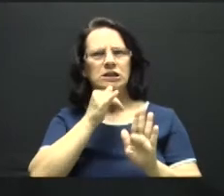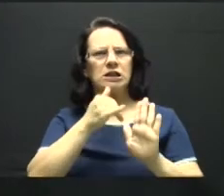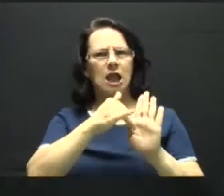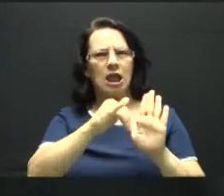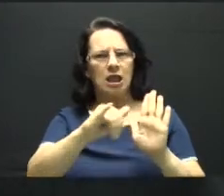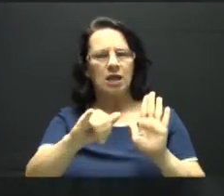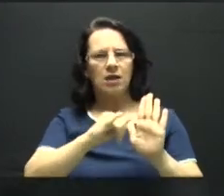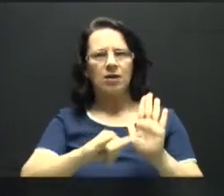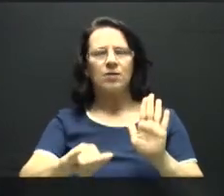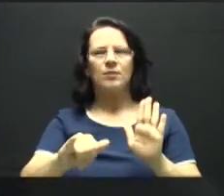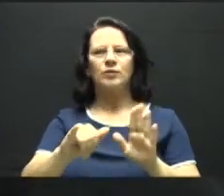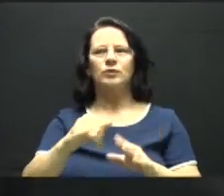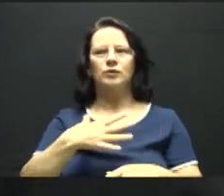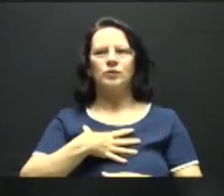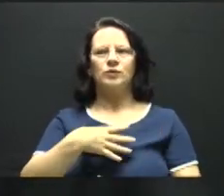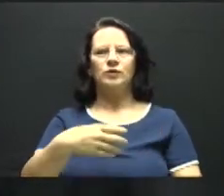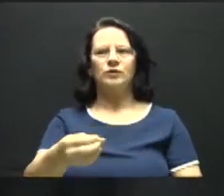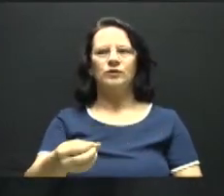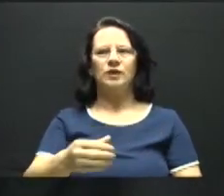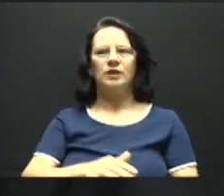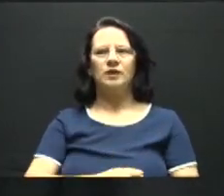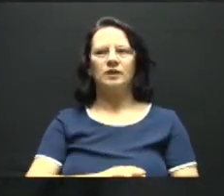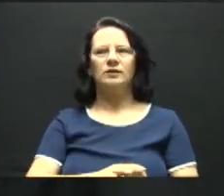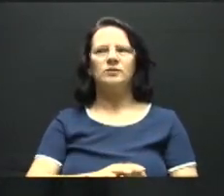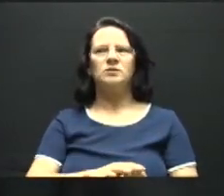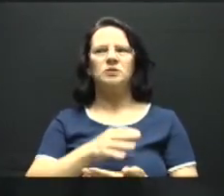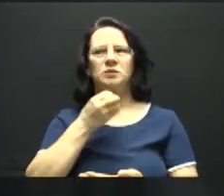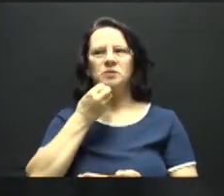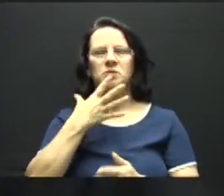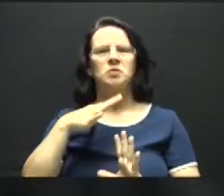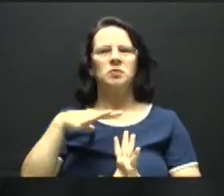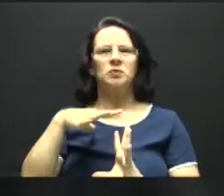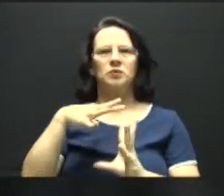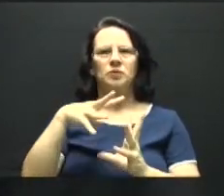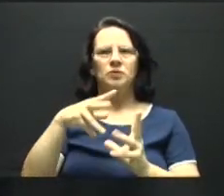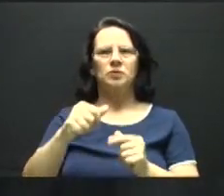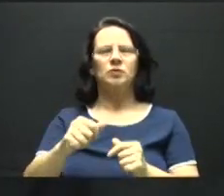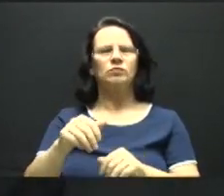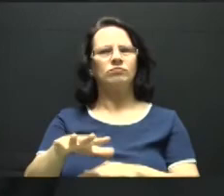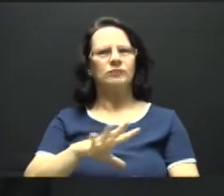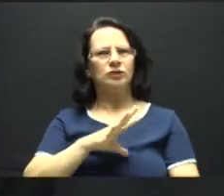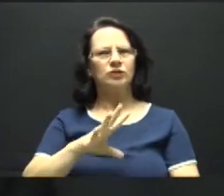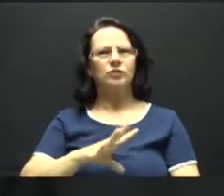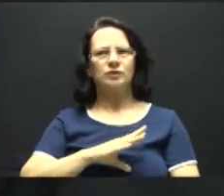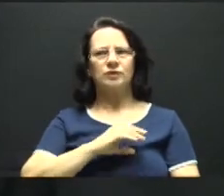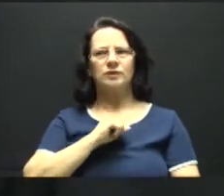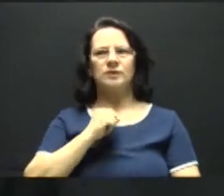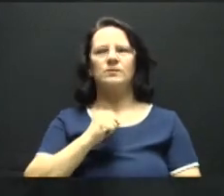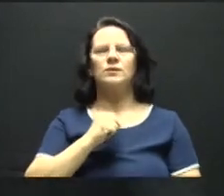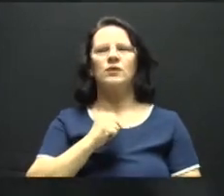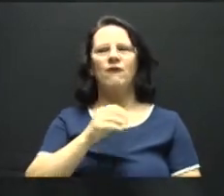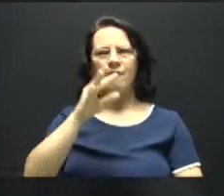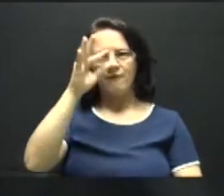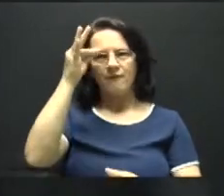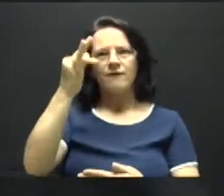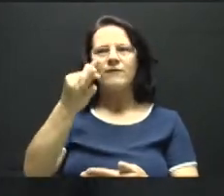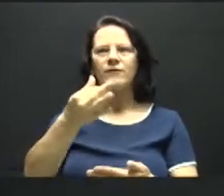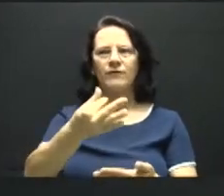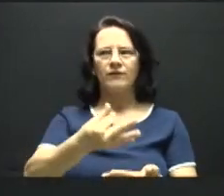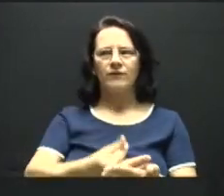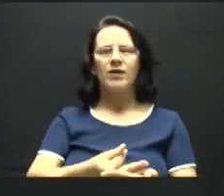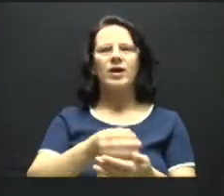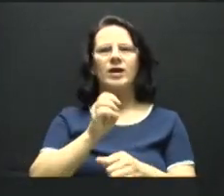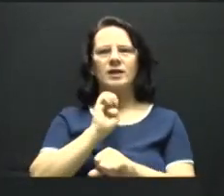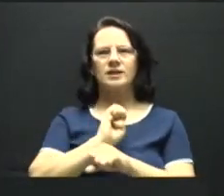que lutaram pelos seus filhos de trazê-los a este mundo é o testemunho de amor testemunho de fé também de muita